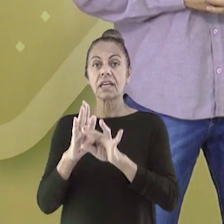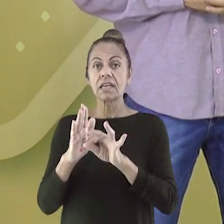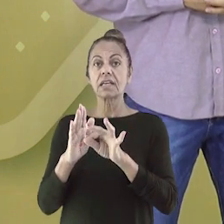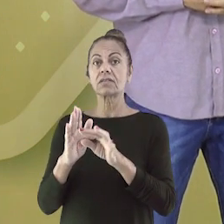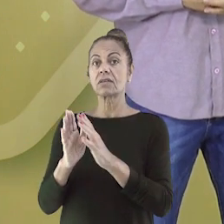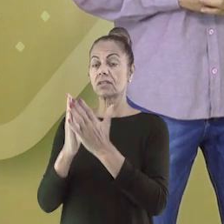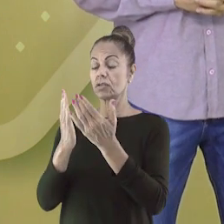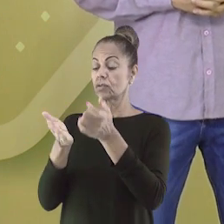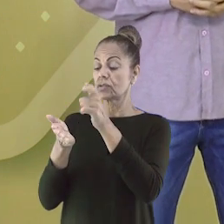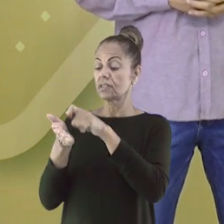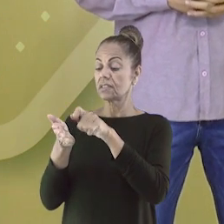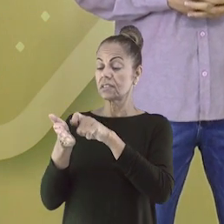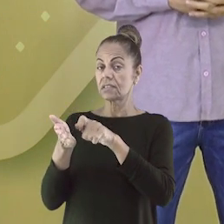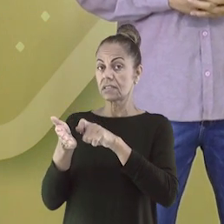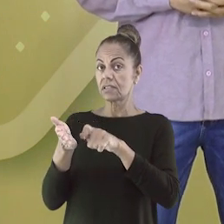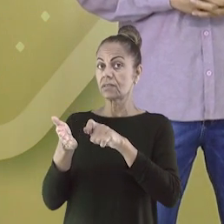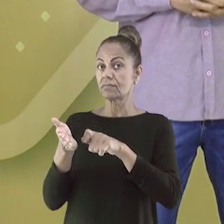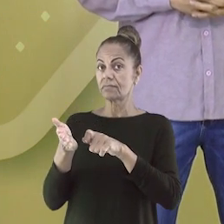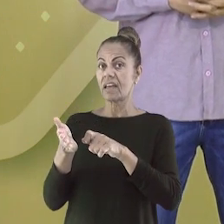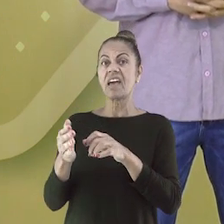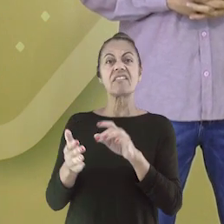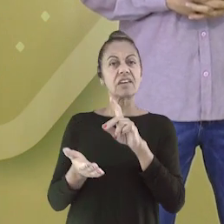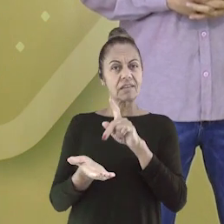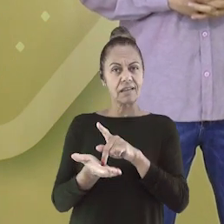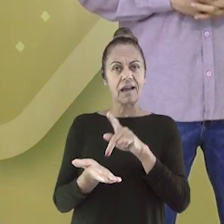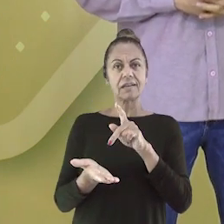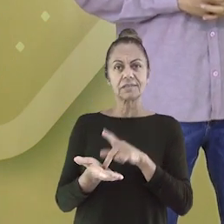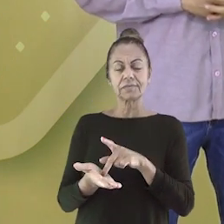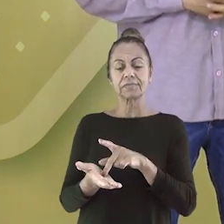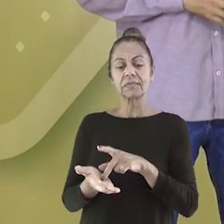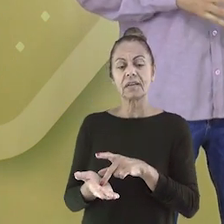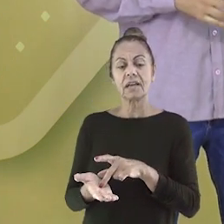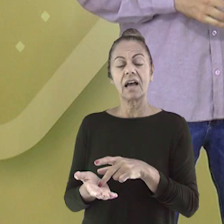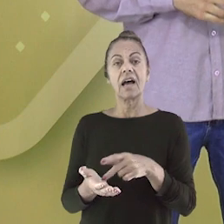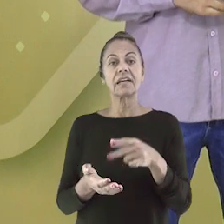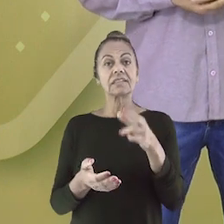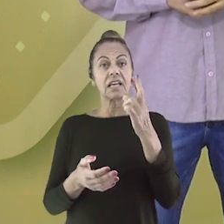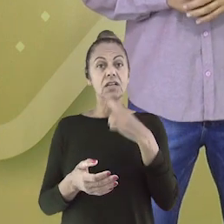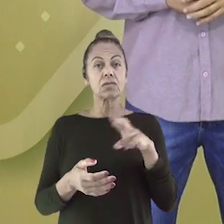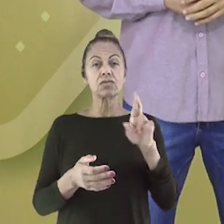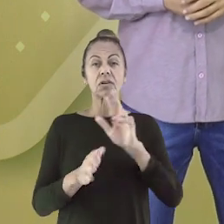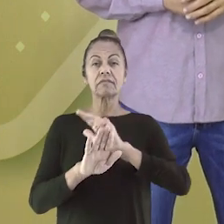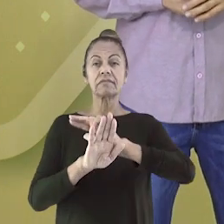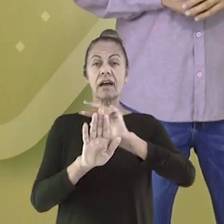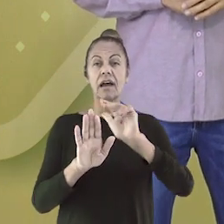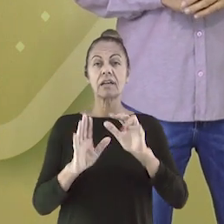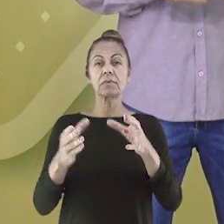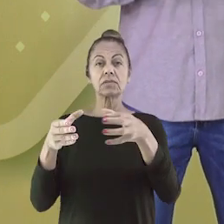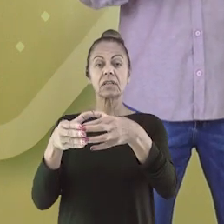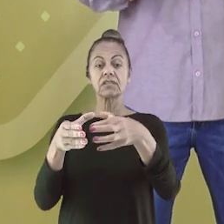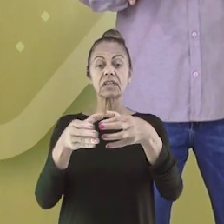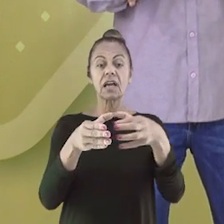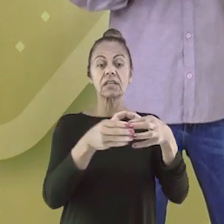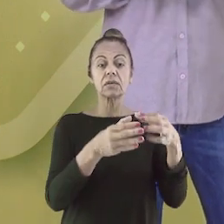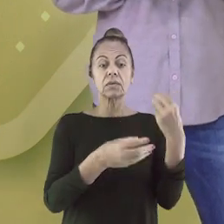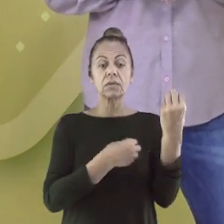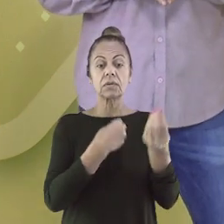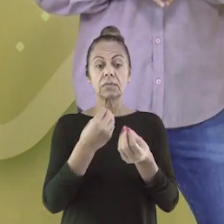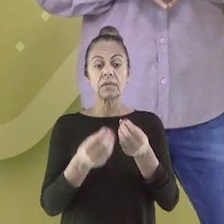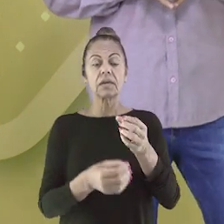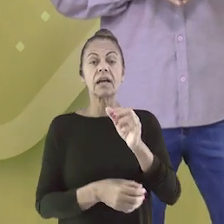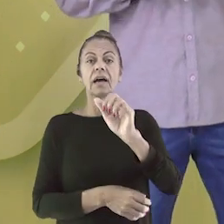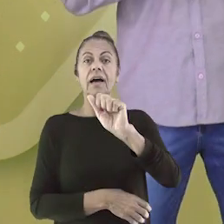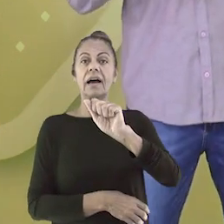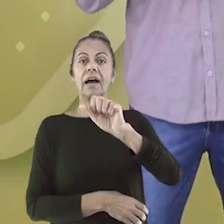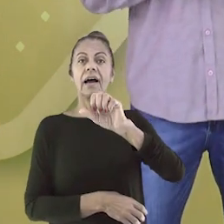classificação leva em conta também os textos religiosos escritos. Excelente, professor Adonias. As religiões elas podem